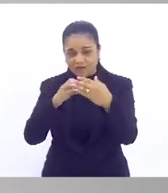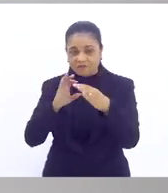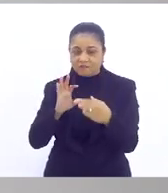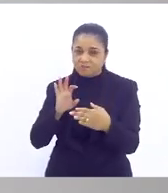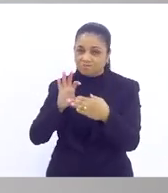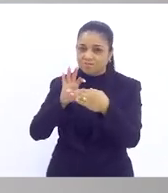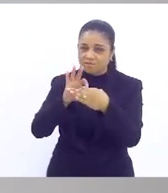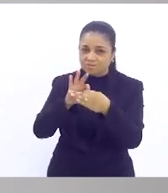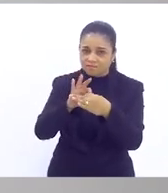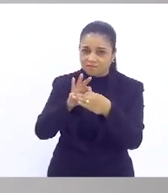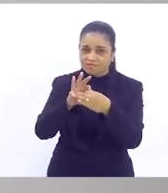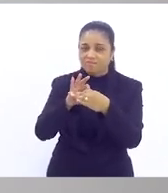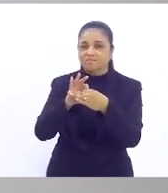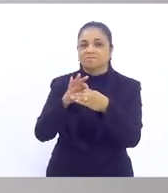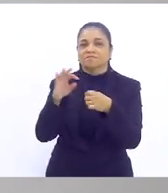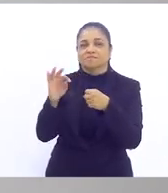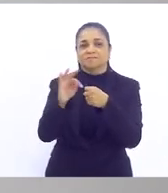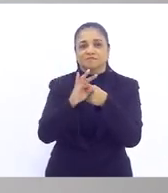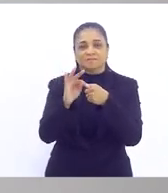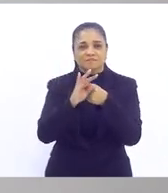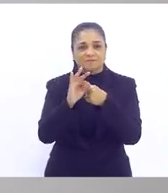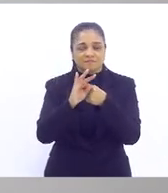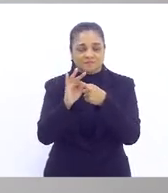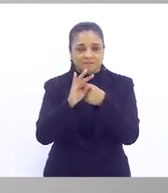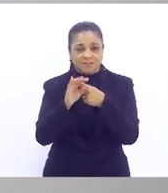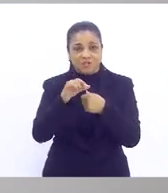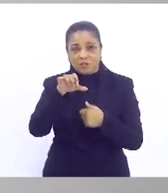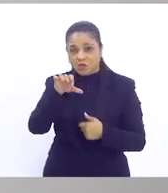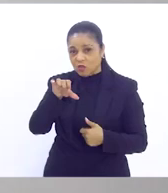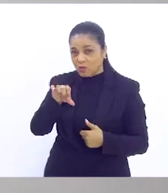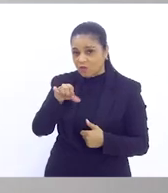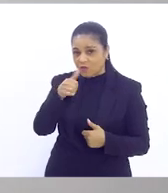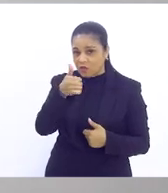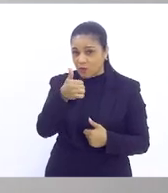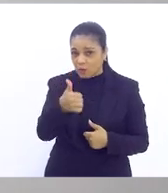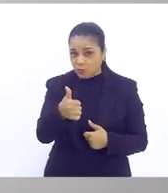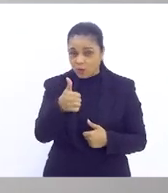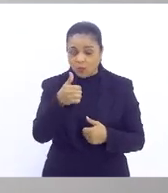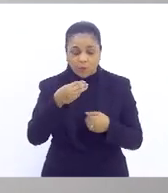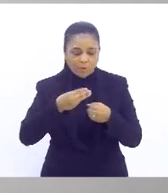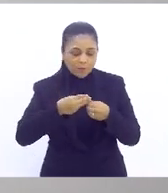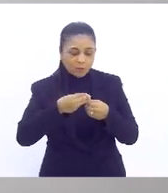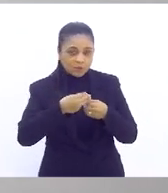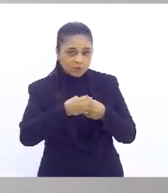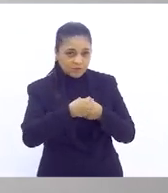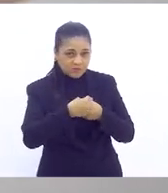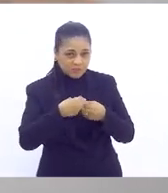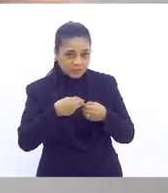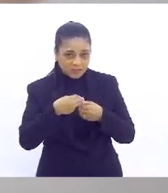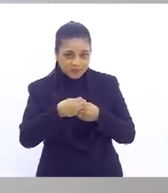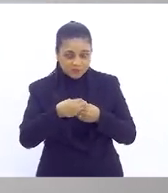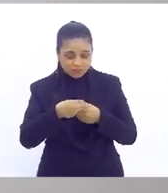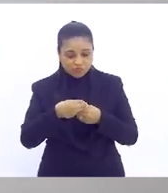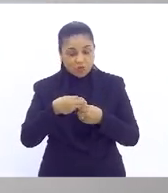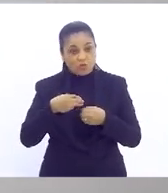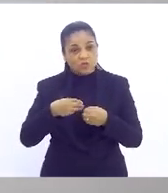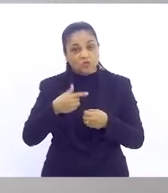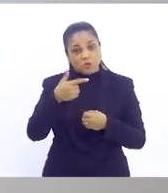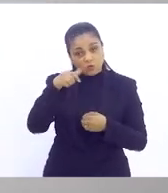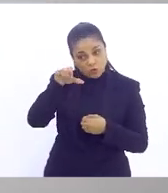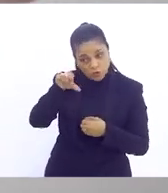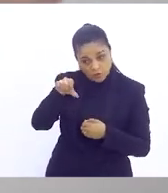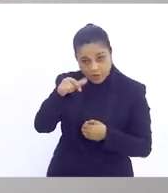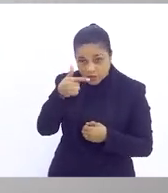assistência técnica aos nossos 91 municípios só tirando da capital São